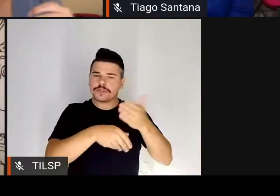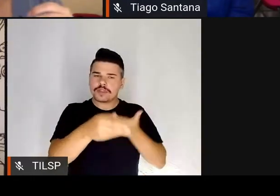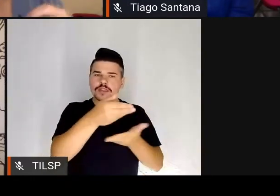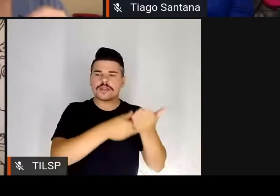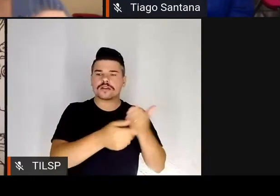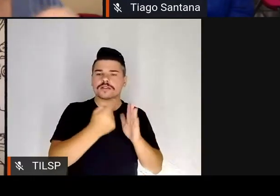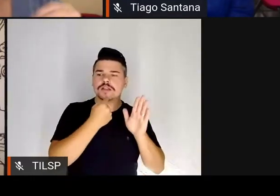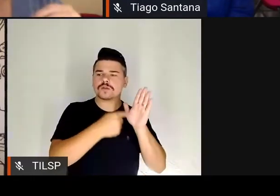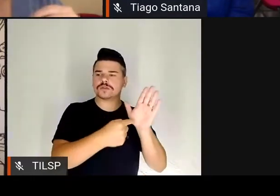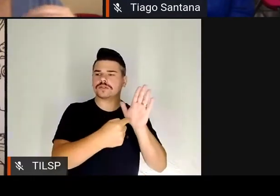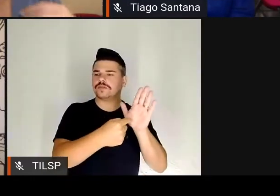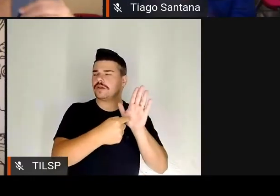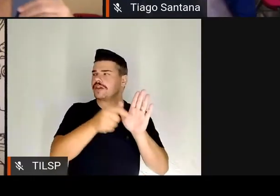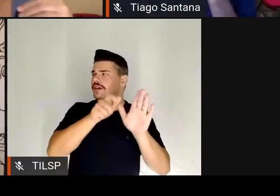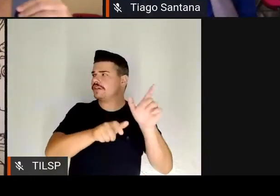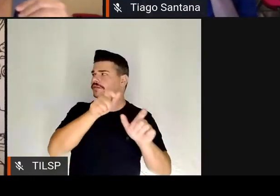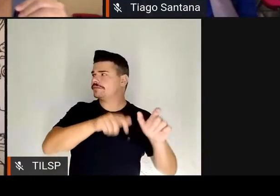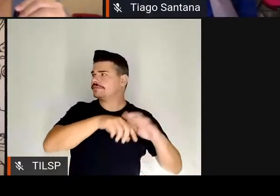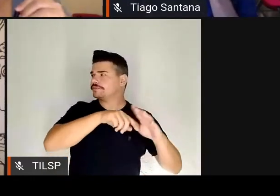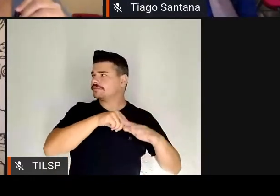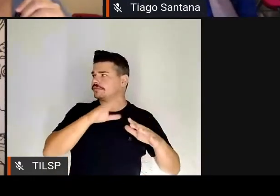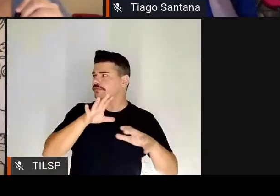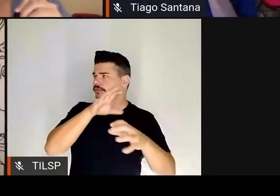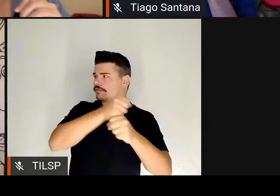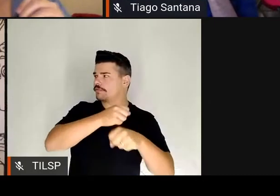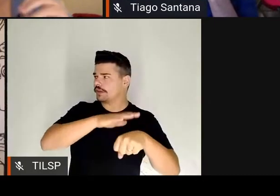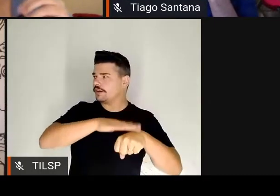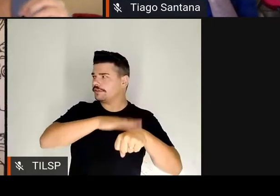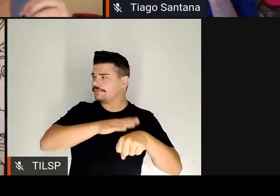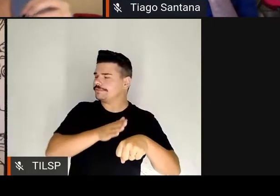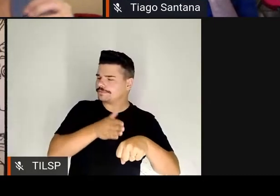nessa pegada do Luciano, né? Então,